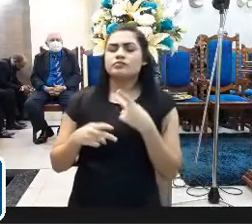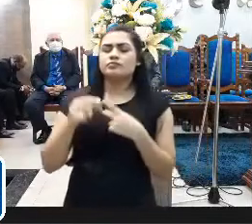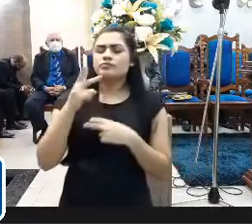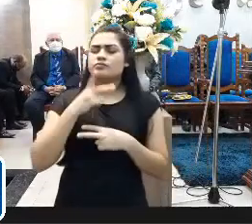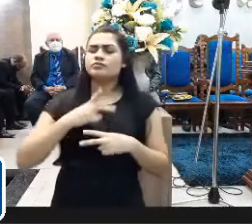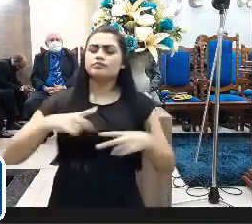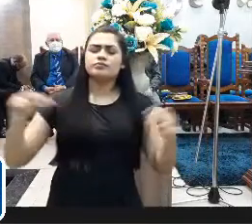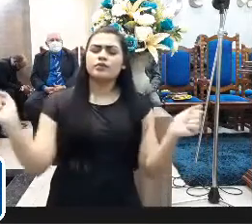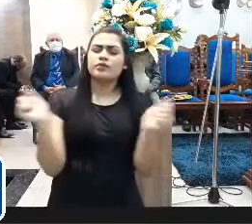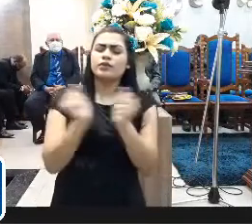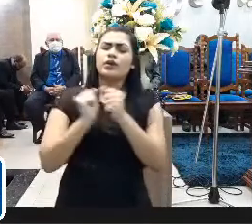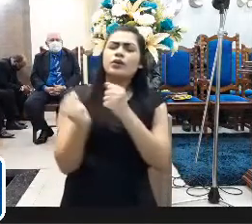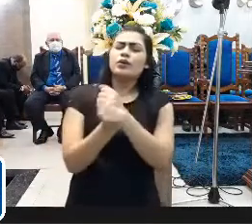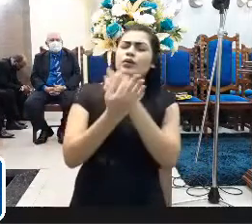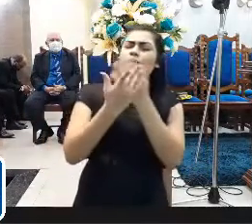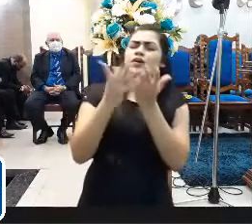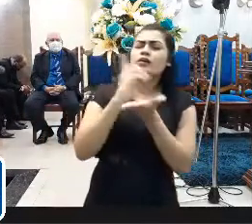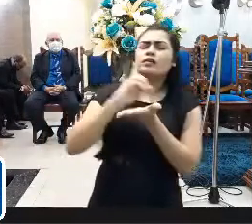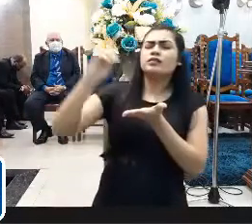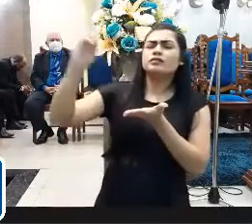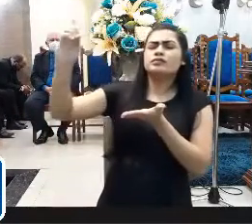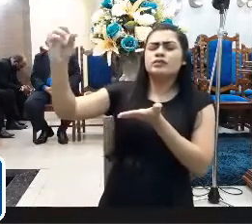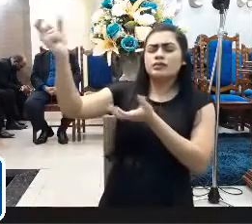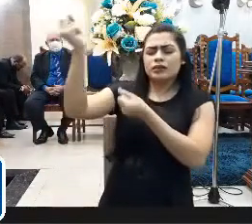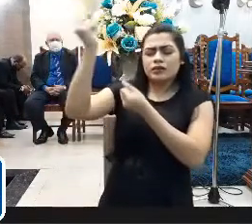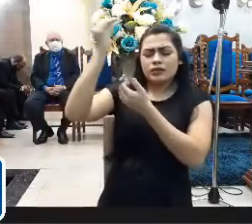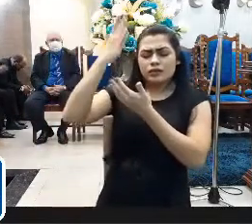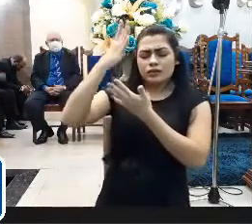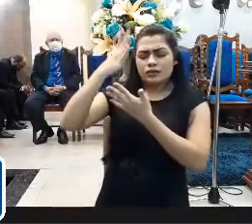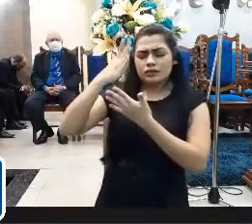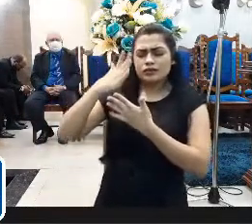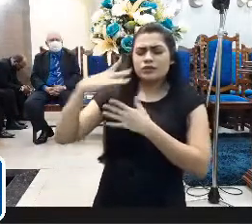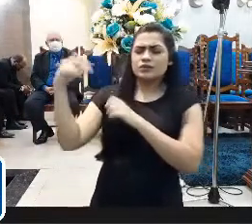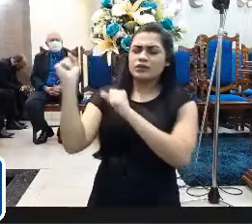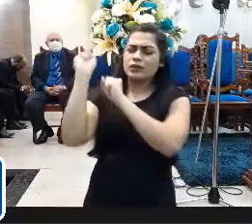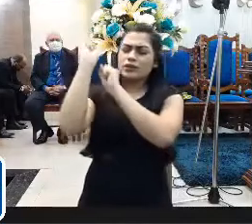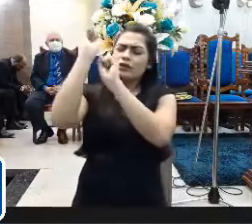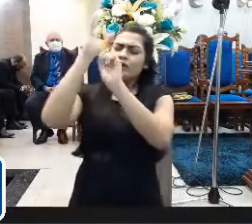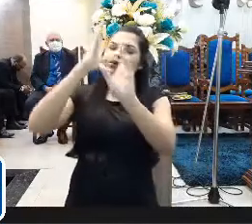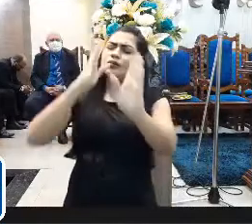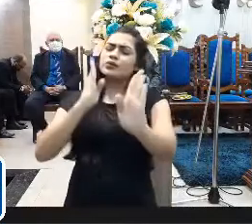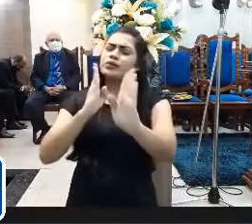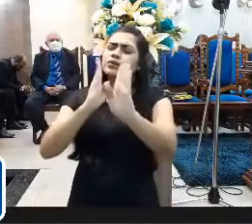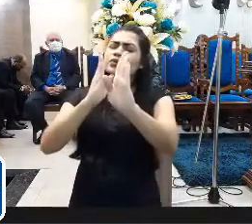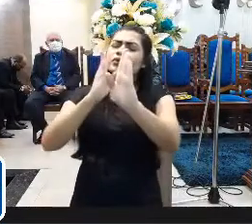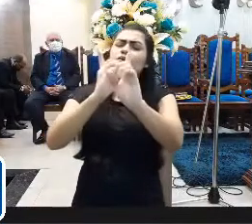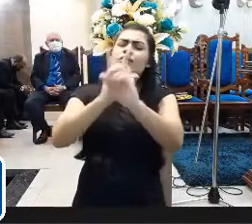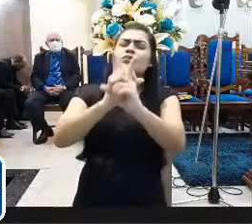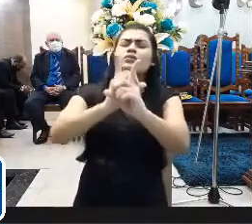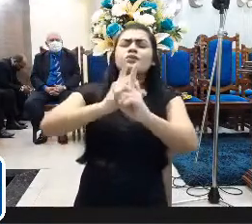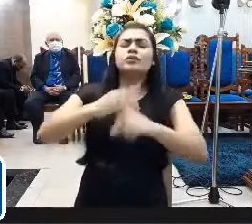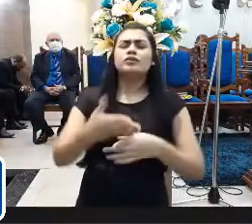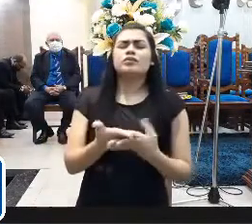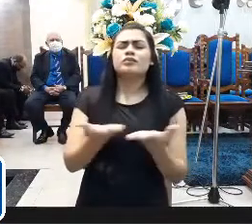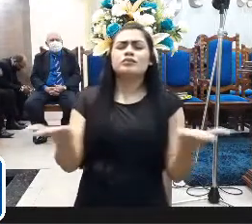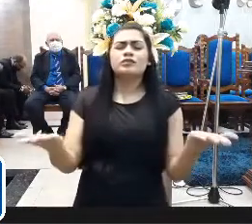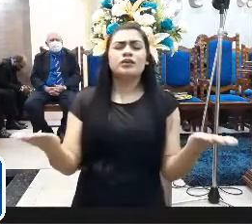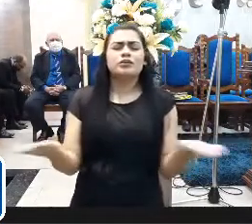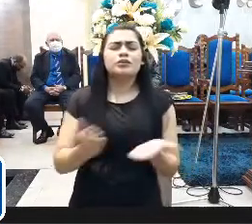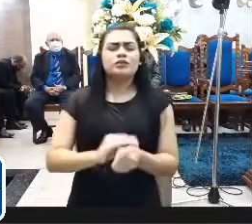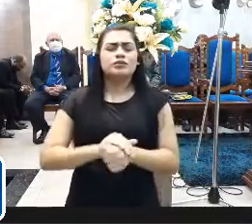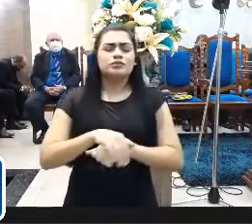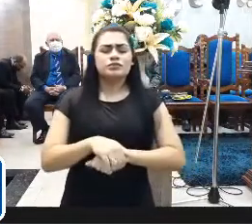Dê glória ao Senhor, a graça de Deus está vindo ao seu encontro agora. A graça de Deus está vindo ao seu encontro